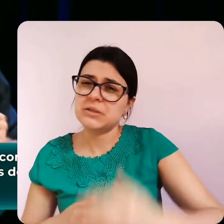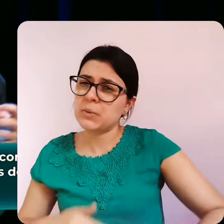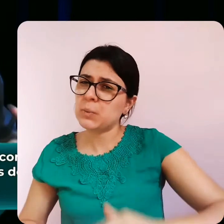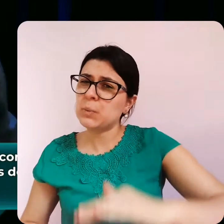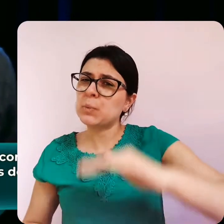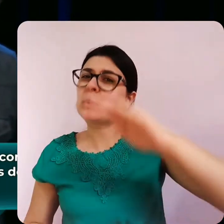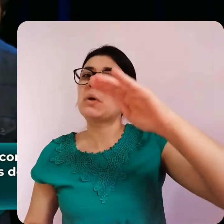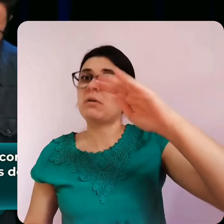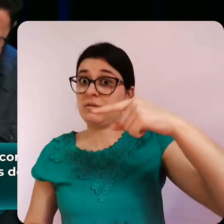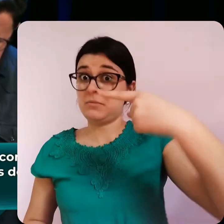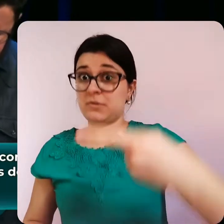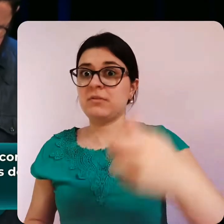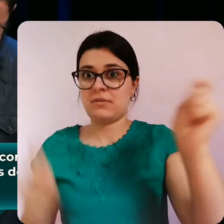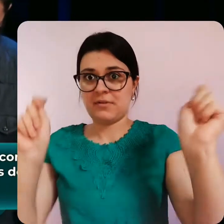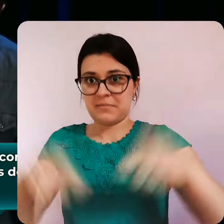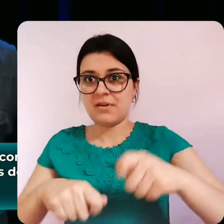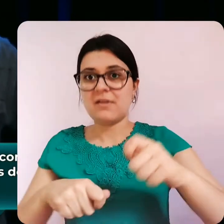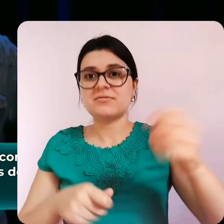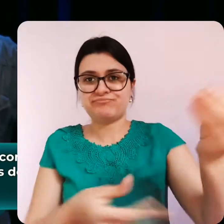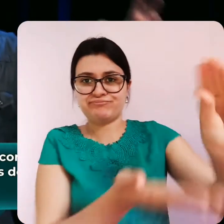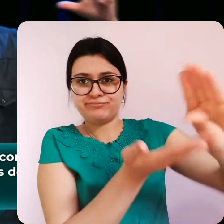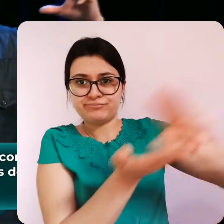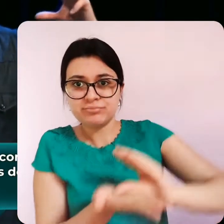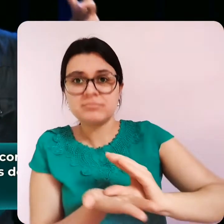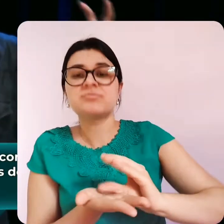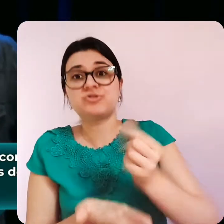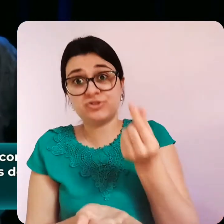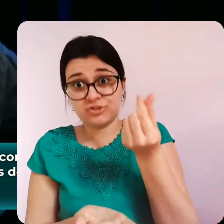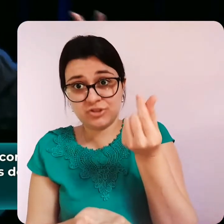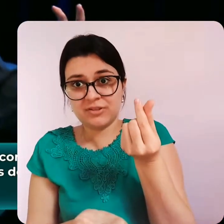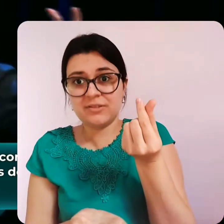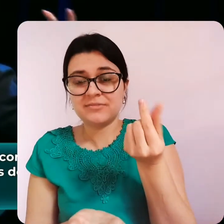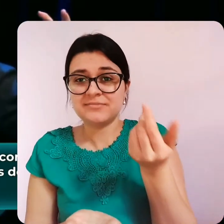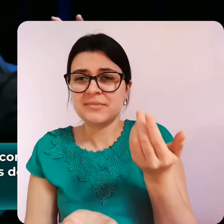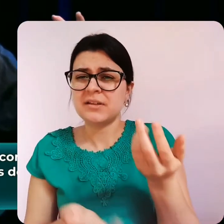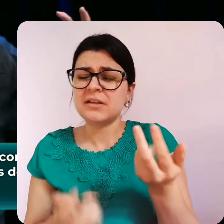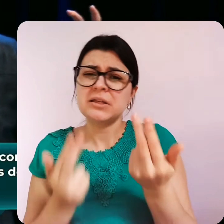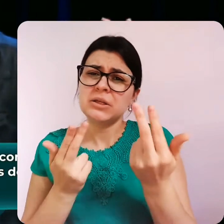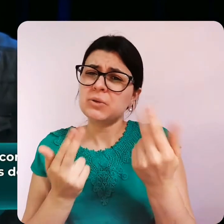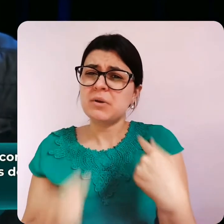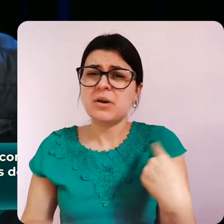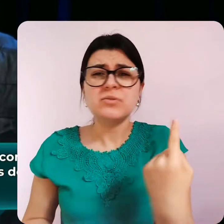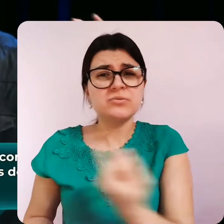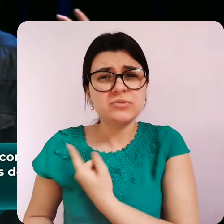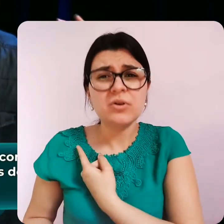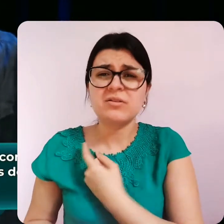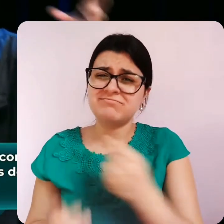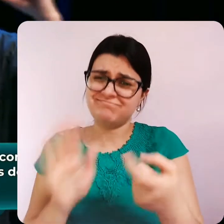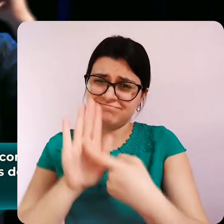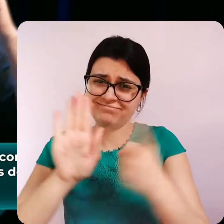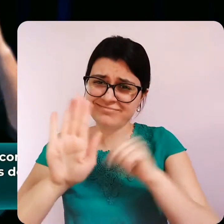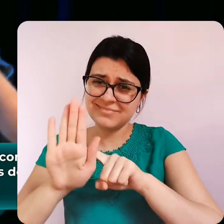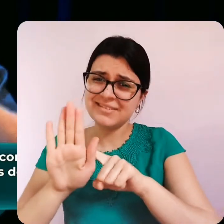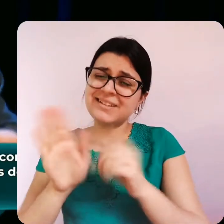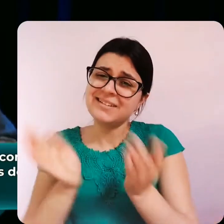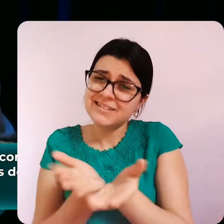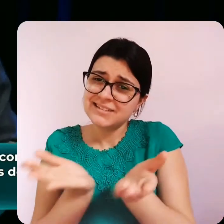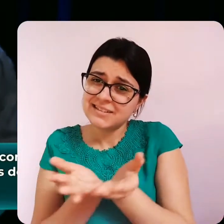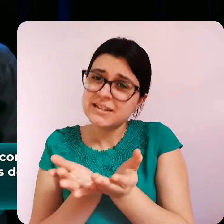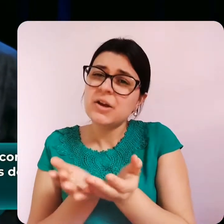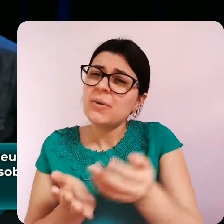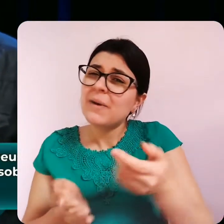conosco. Éramos como crianças, éramos escravos dos princípios básicos deste